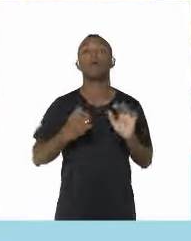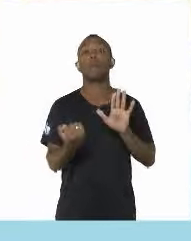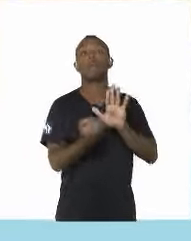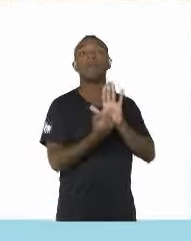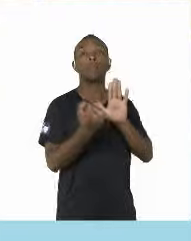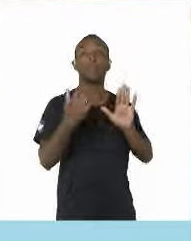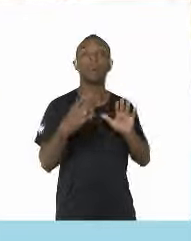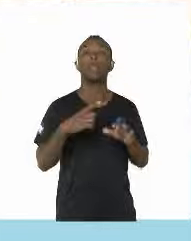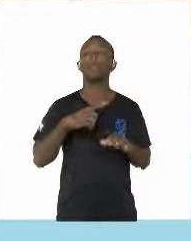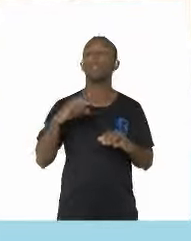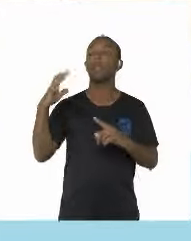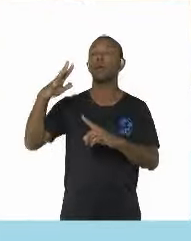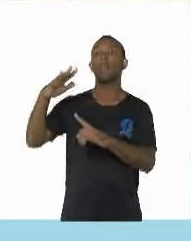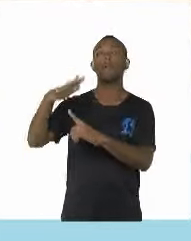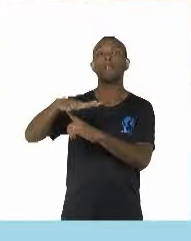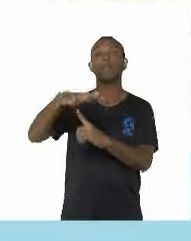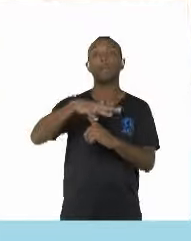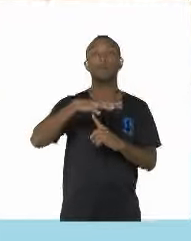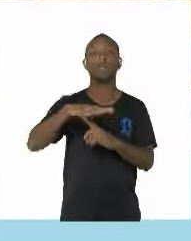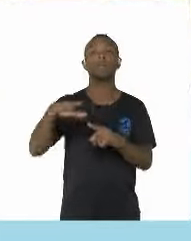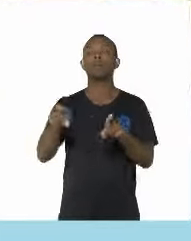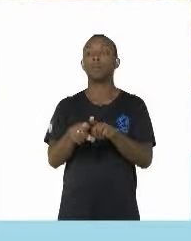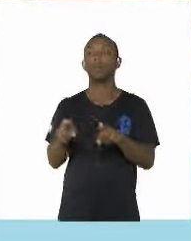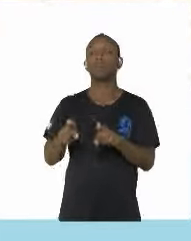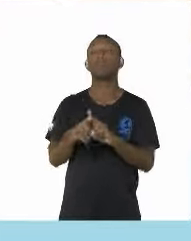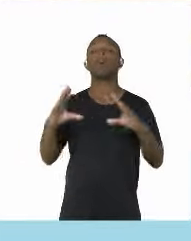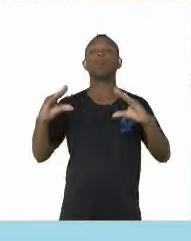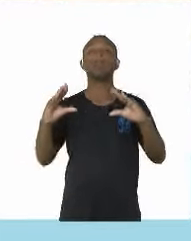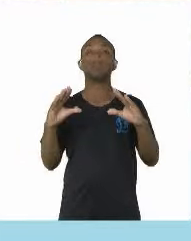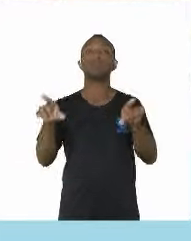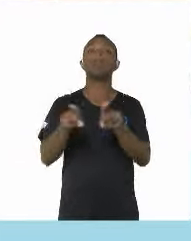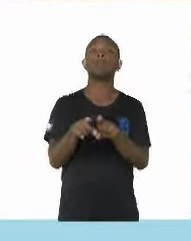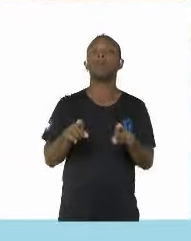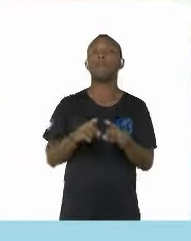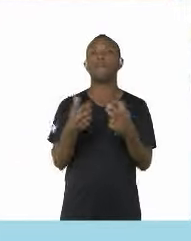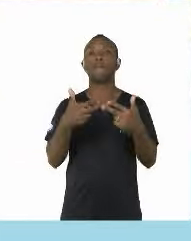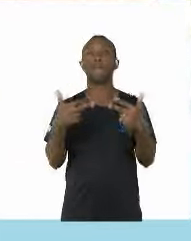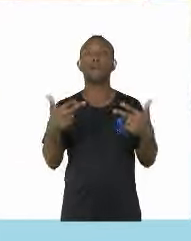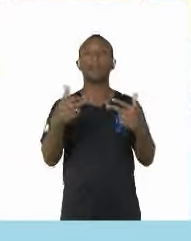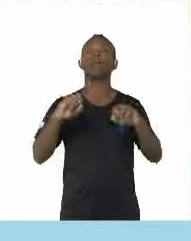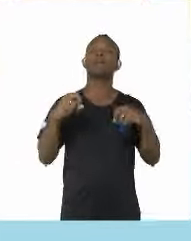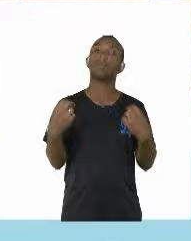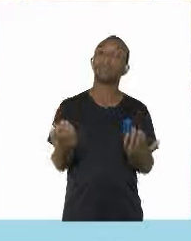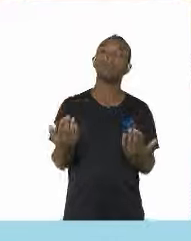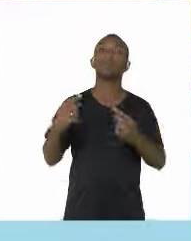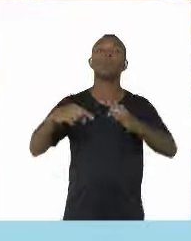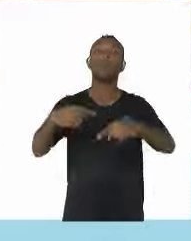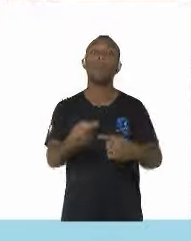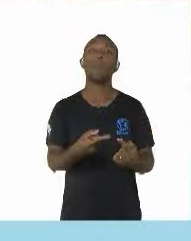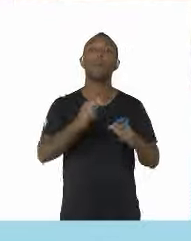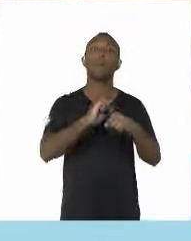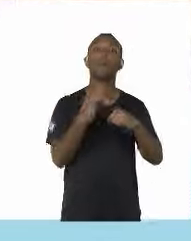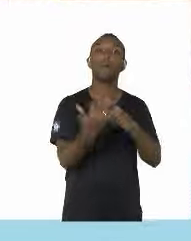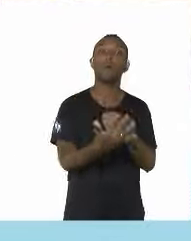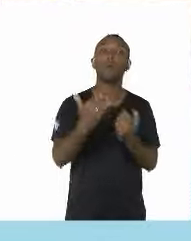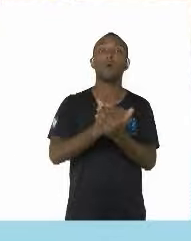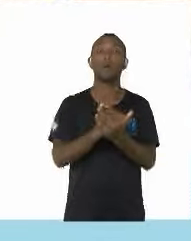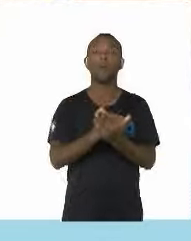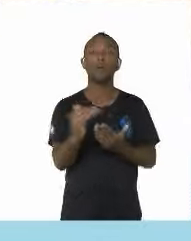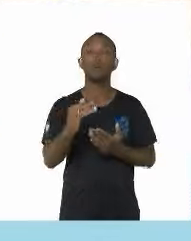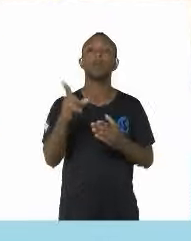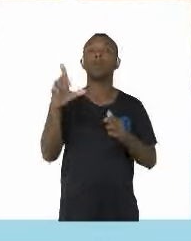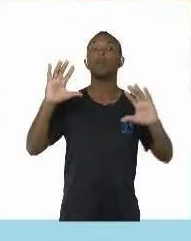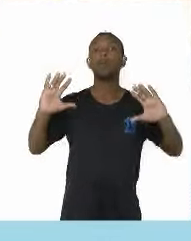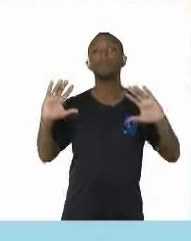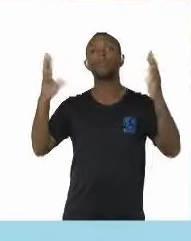fazia feiras, levava os acessórios, as almofadas, fazia feiras. E quando veio a pandemia, a gente parou, os eventos